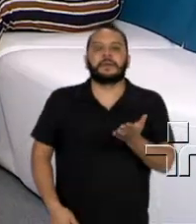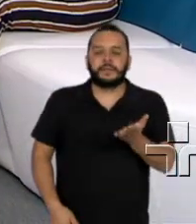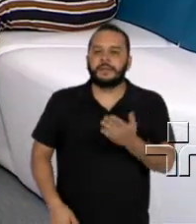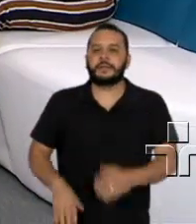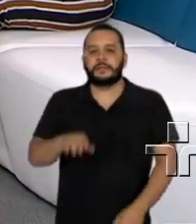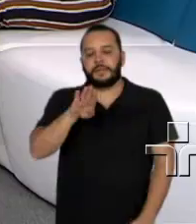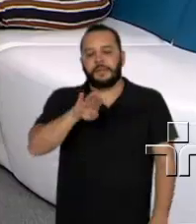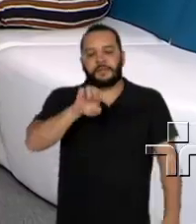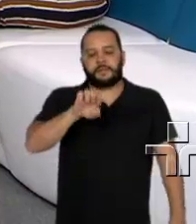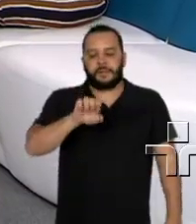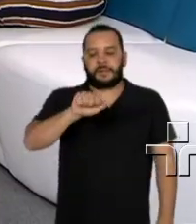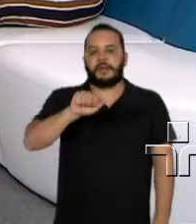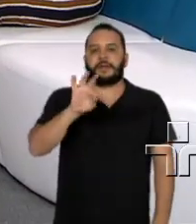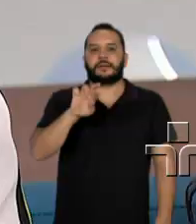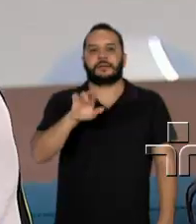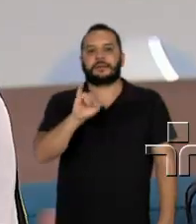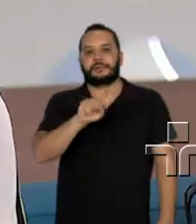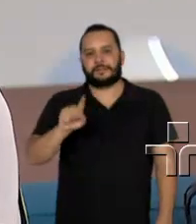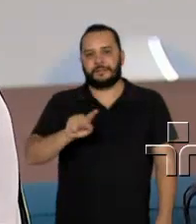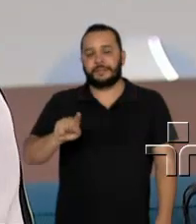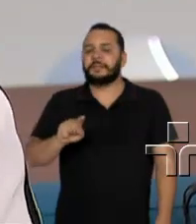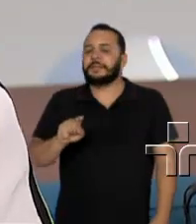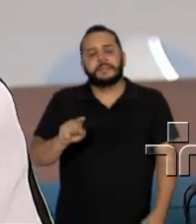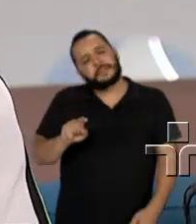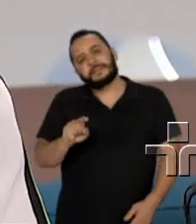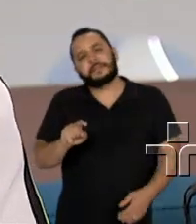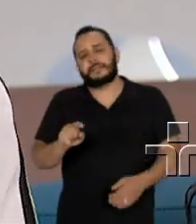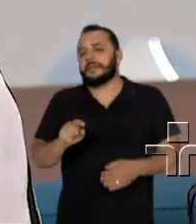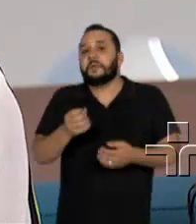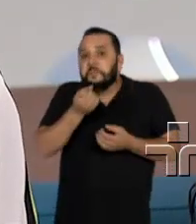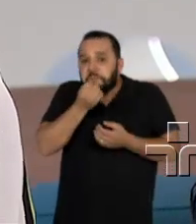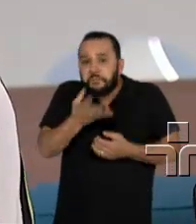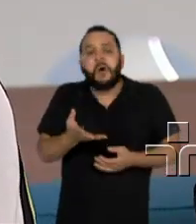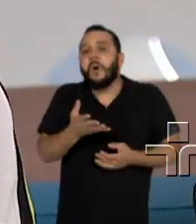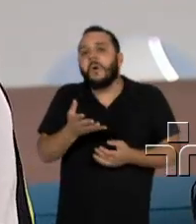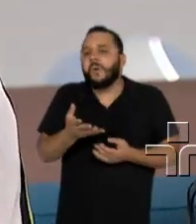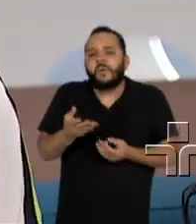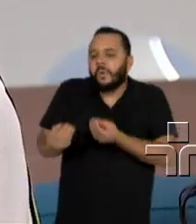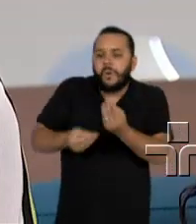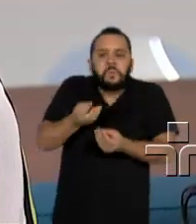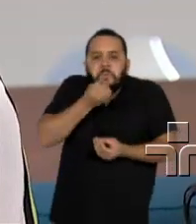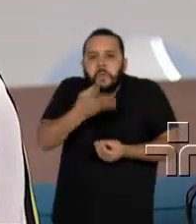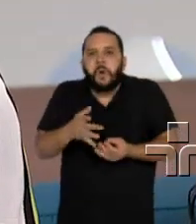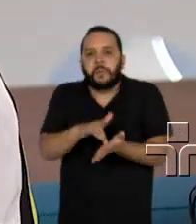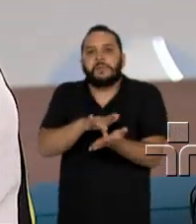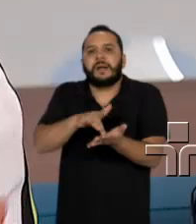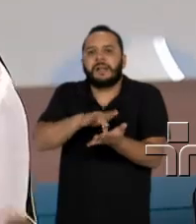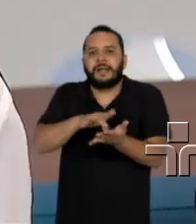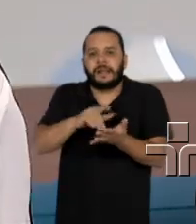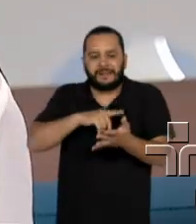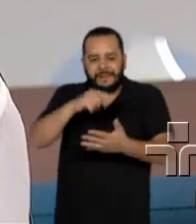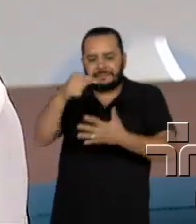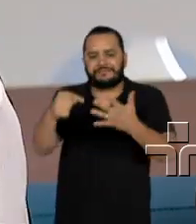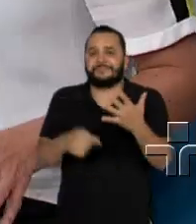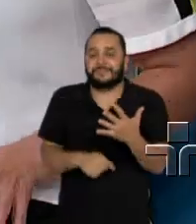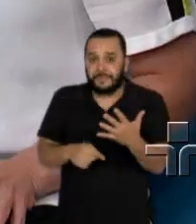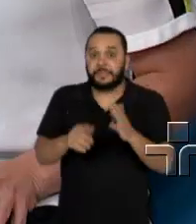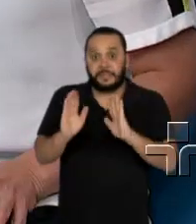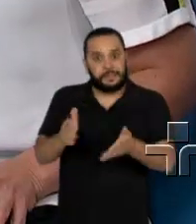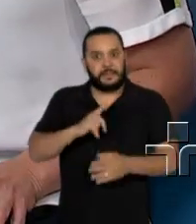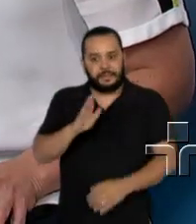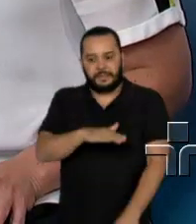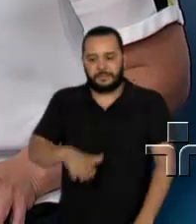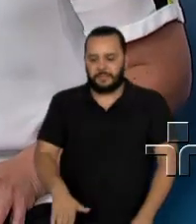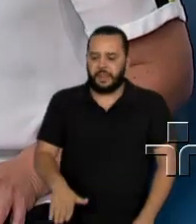benefícios do balé porque a gente sabe é que muitas crianças fazem o balé e desde pequenas até